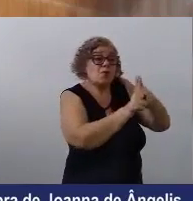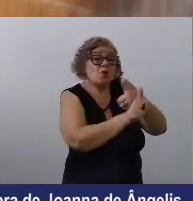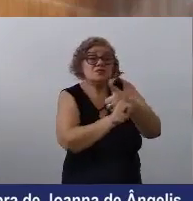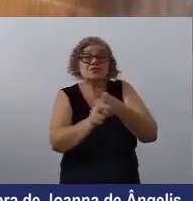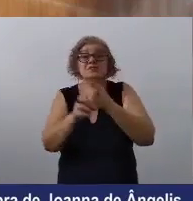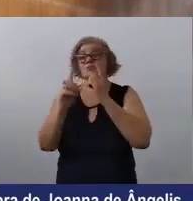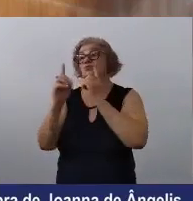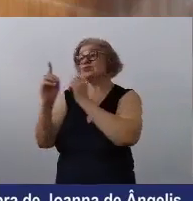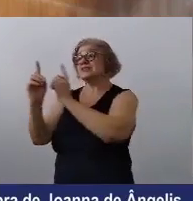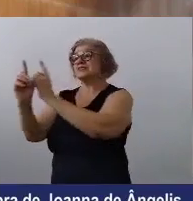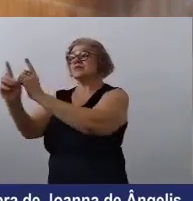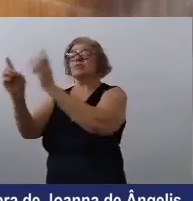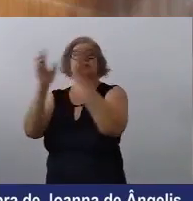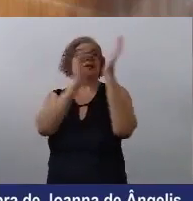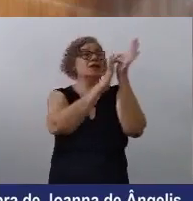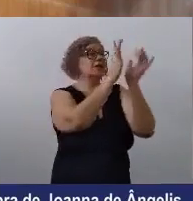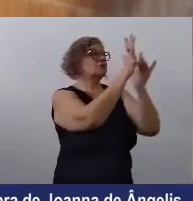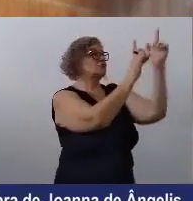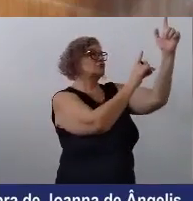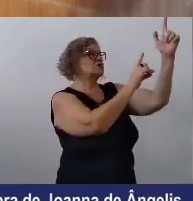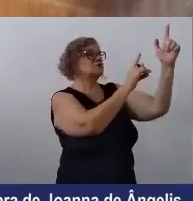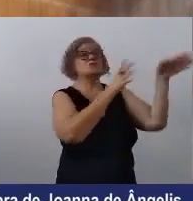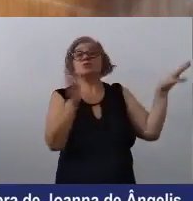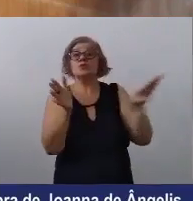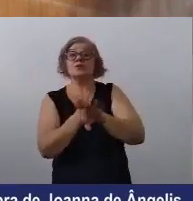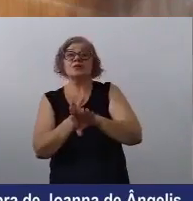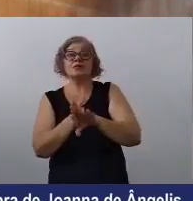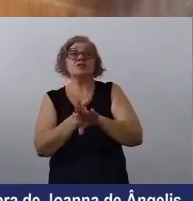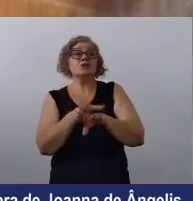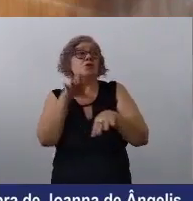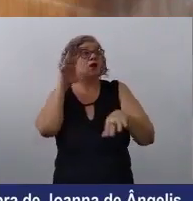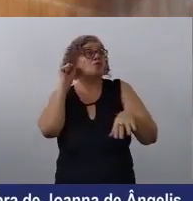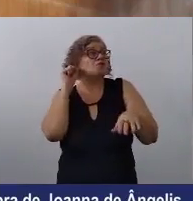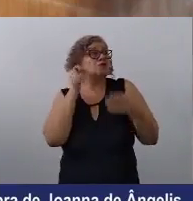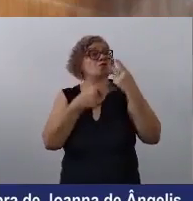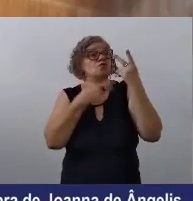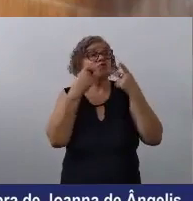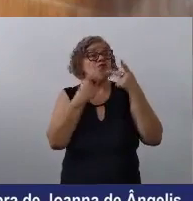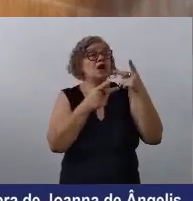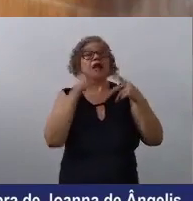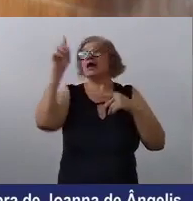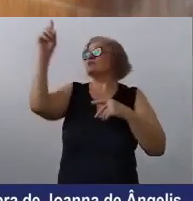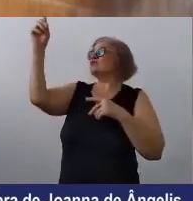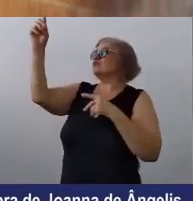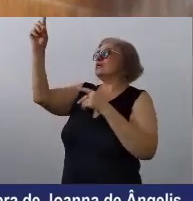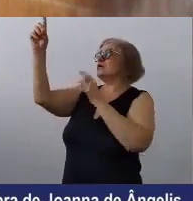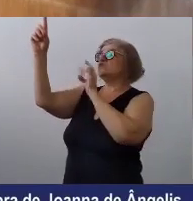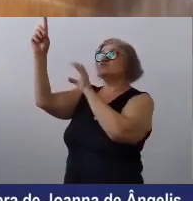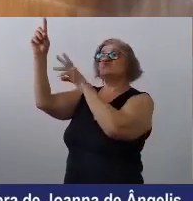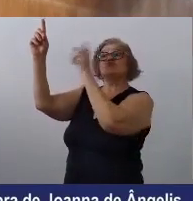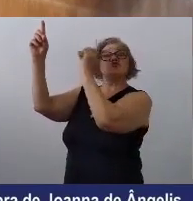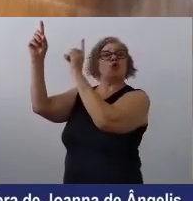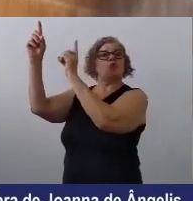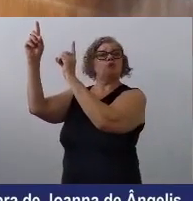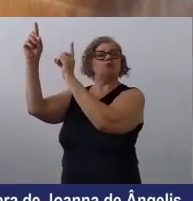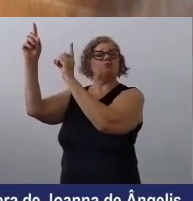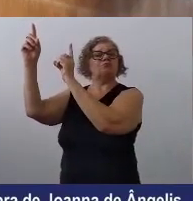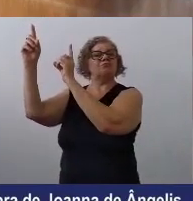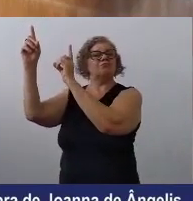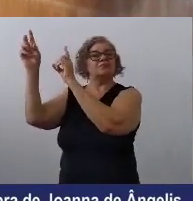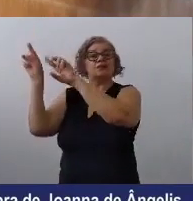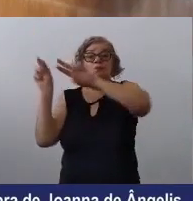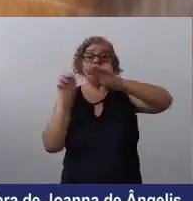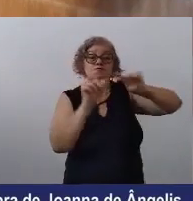Quando ela chega na Palestina e começa a ouvir falar do Deus único dos judeus, ela vai nas sinagogas conhecer